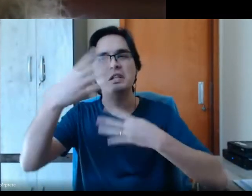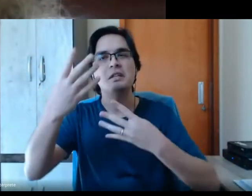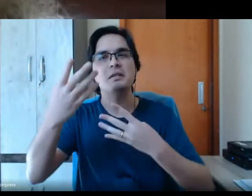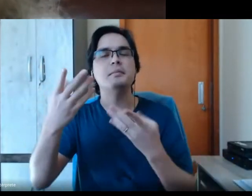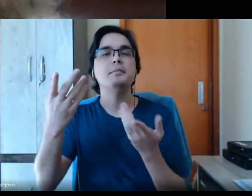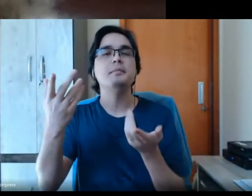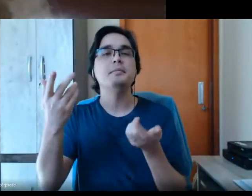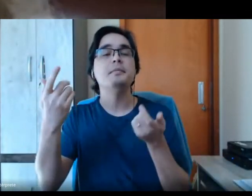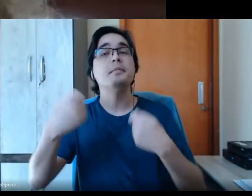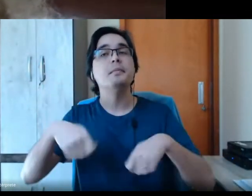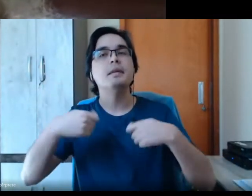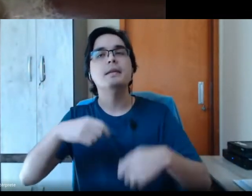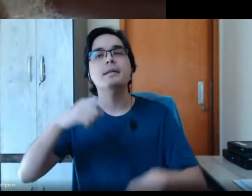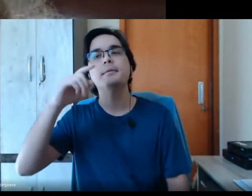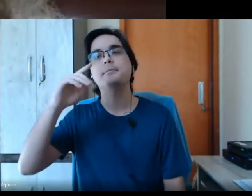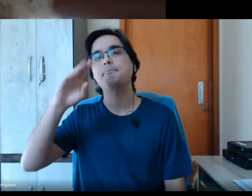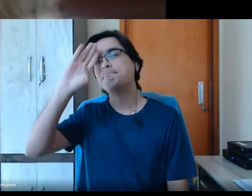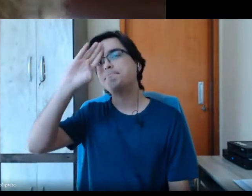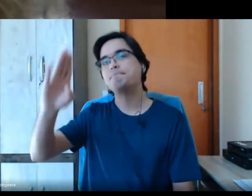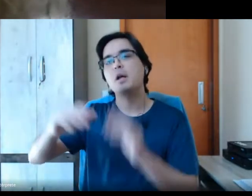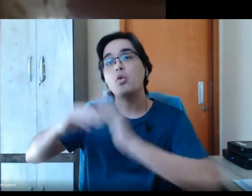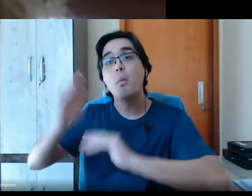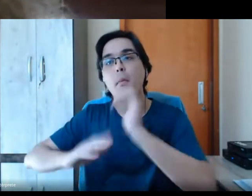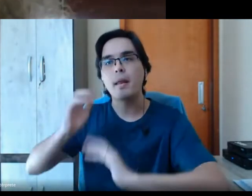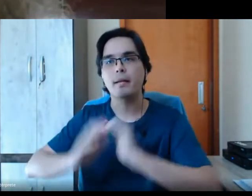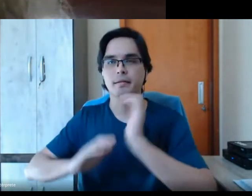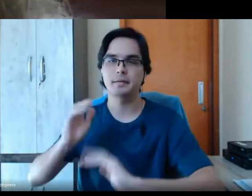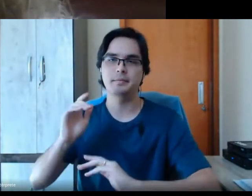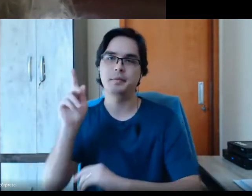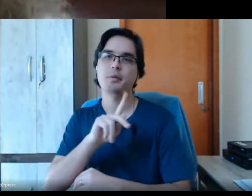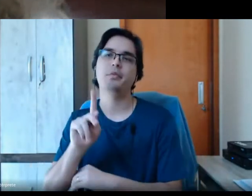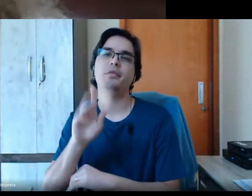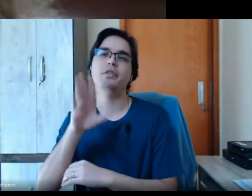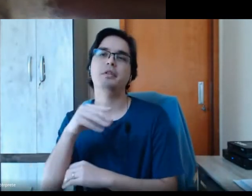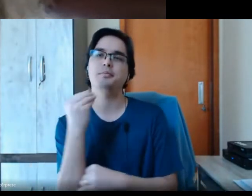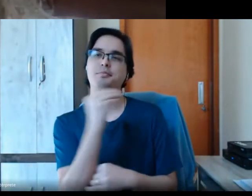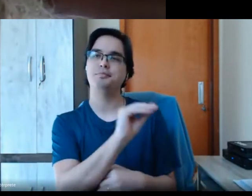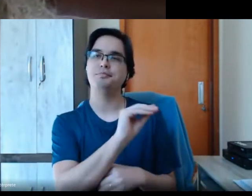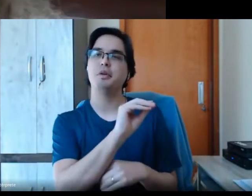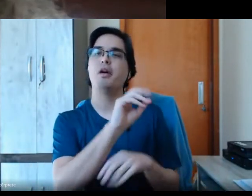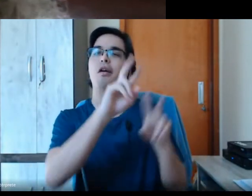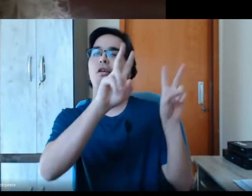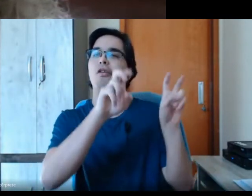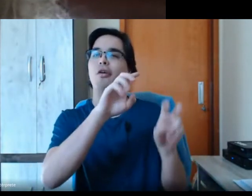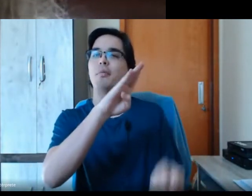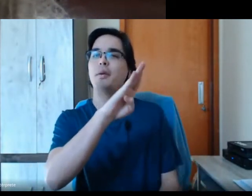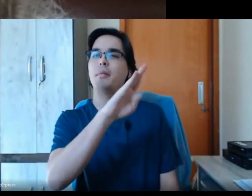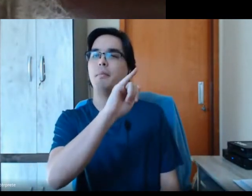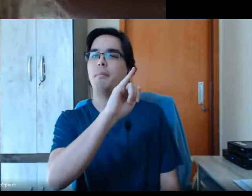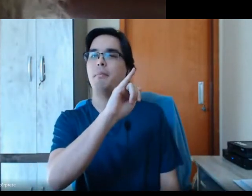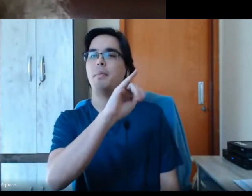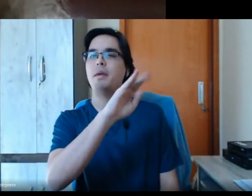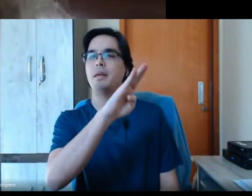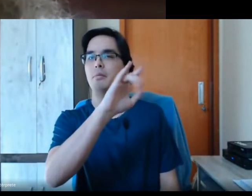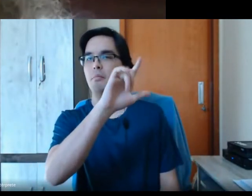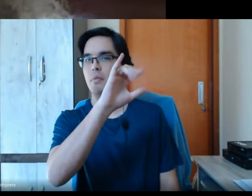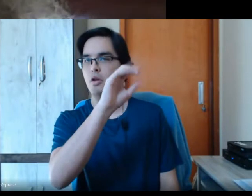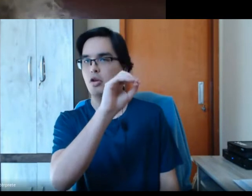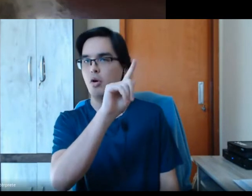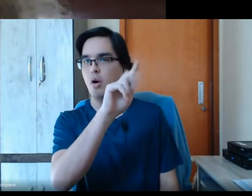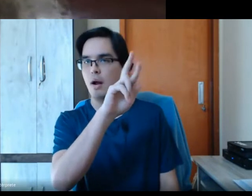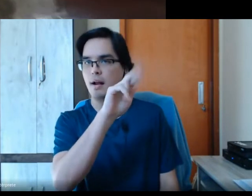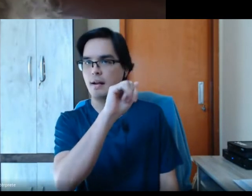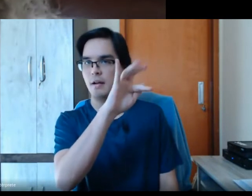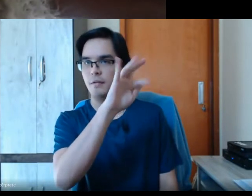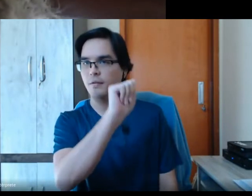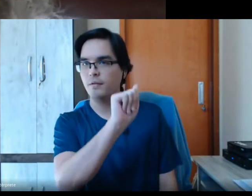gente trazer pontos, né? Reforçamos assim que a nova sala de assessoria nós procuramos cobrir todas